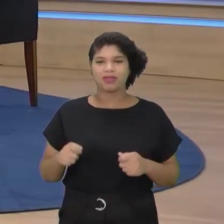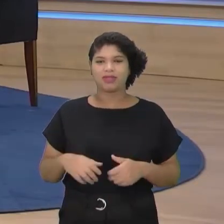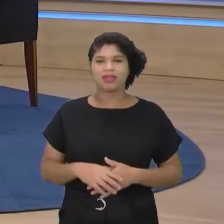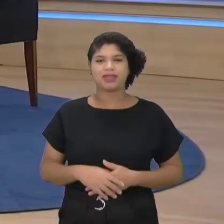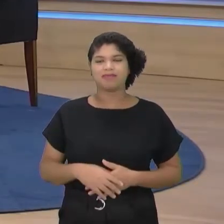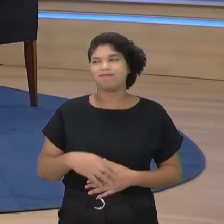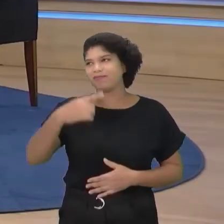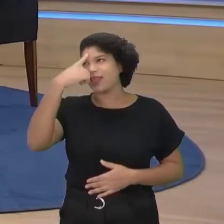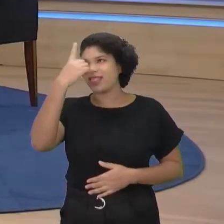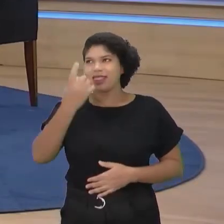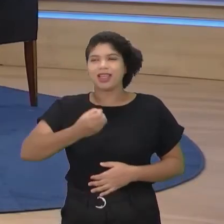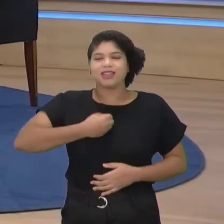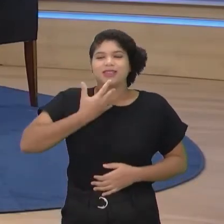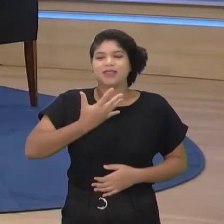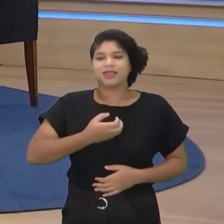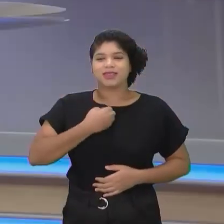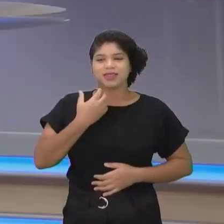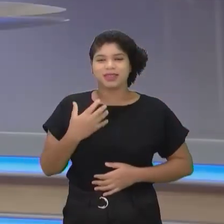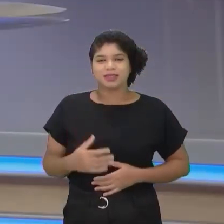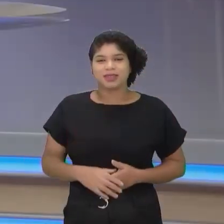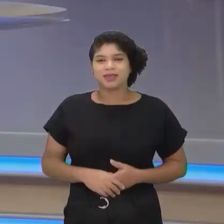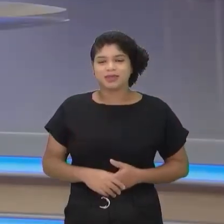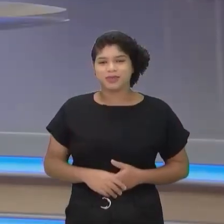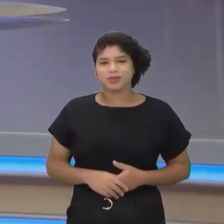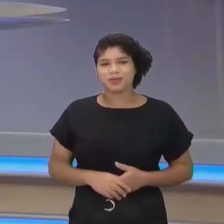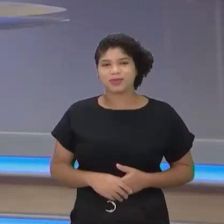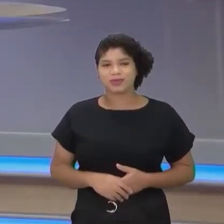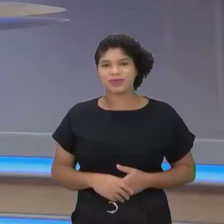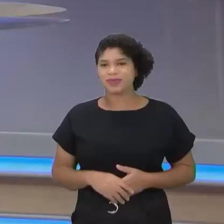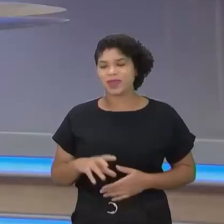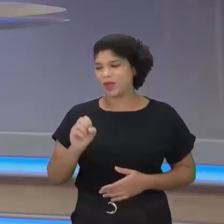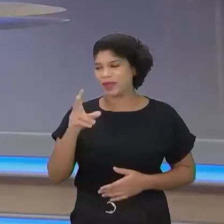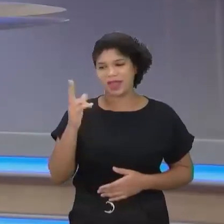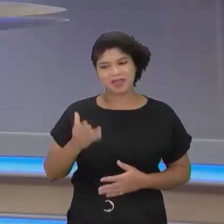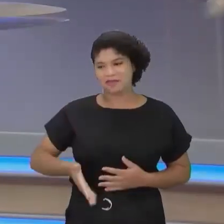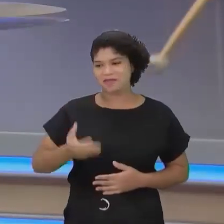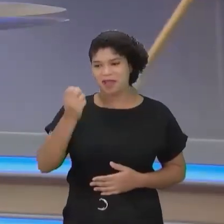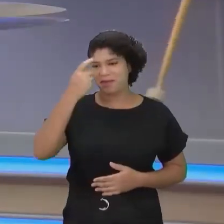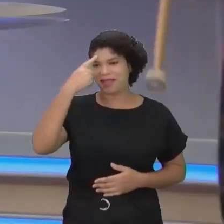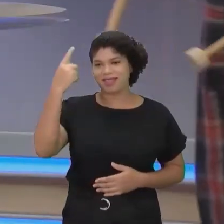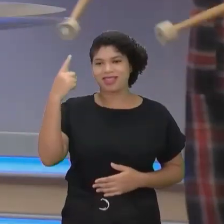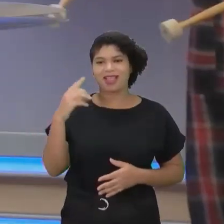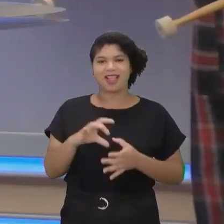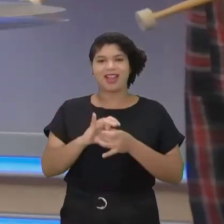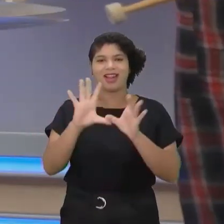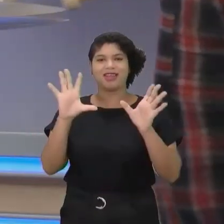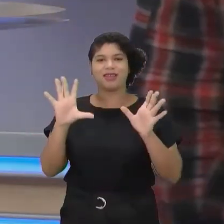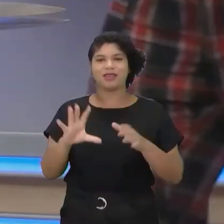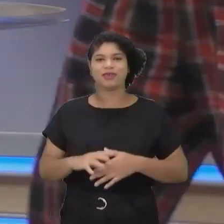onde vier, só... Então, vamos lá, Espontâneo, freestyle. freestyle. Freestyle. Exatamente.